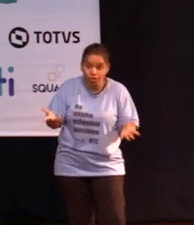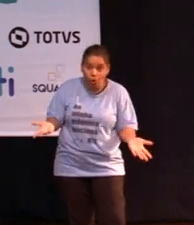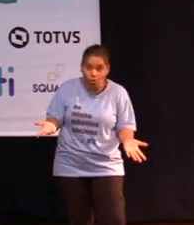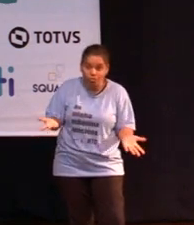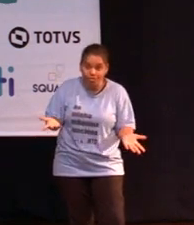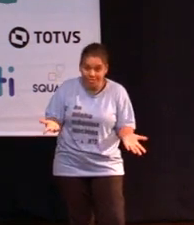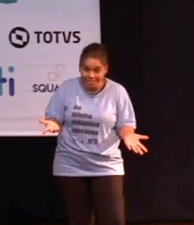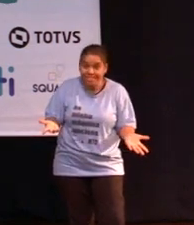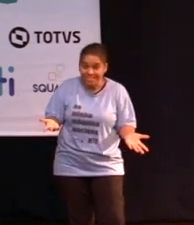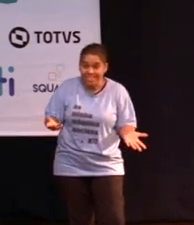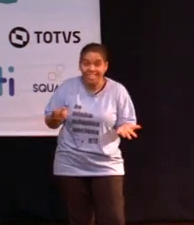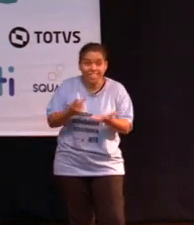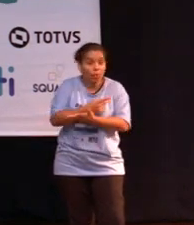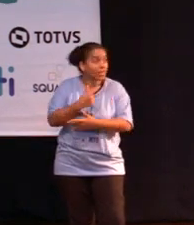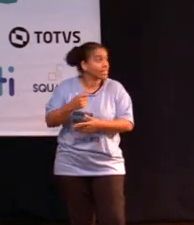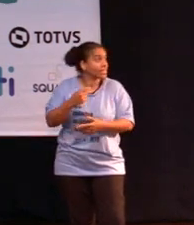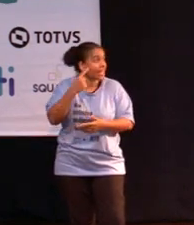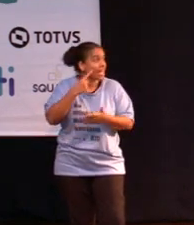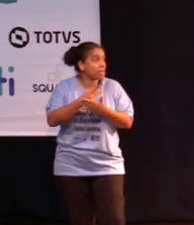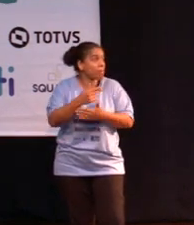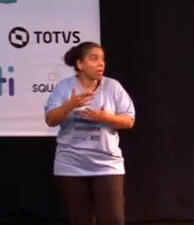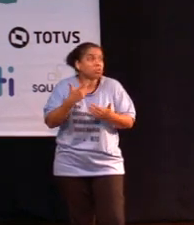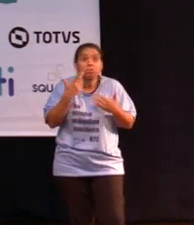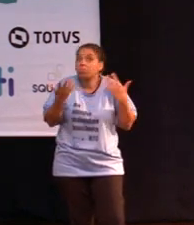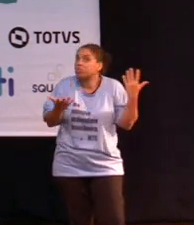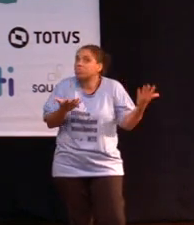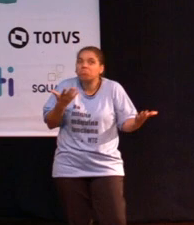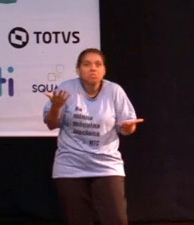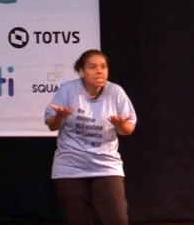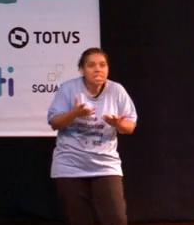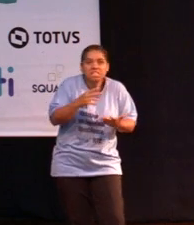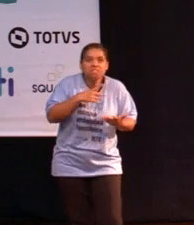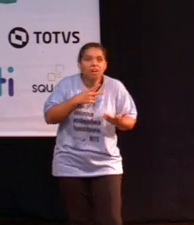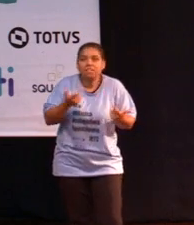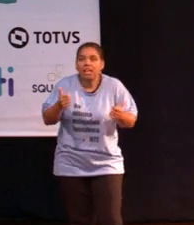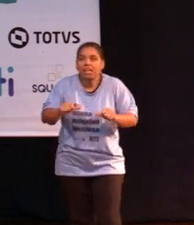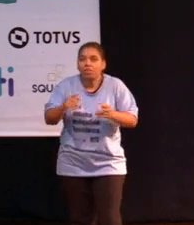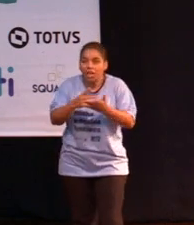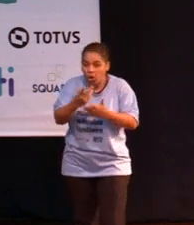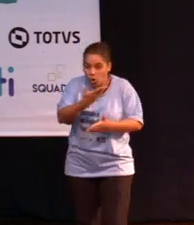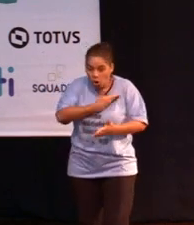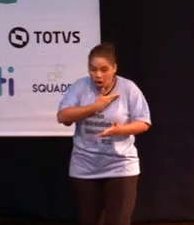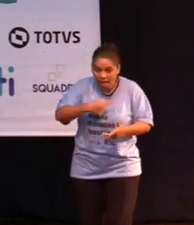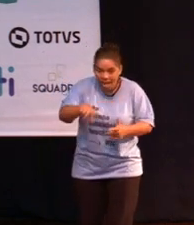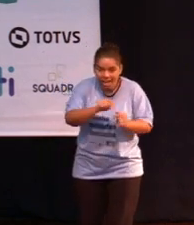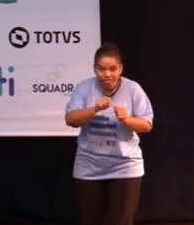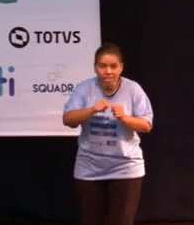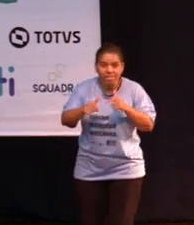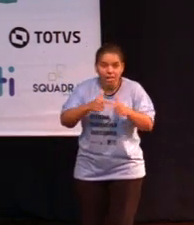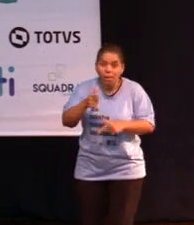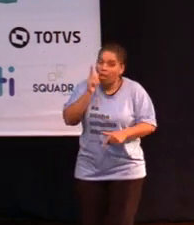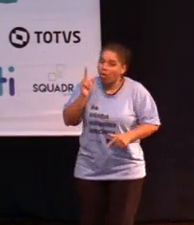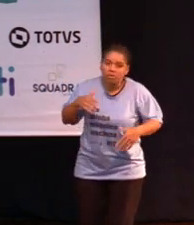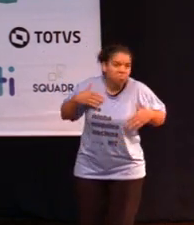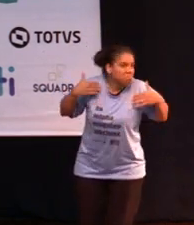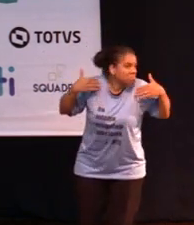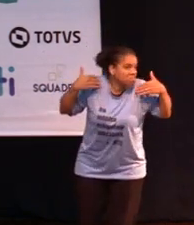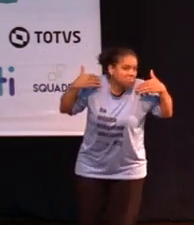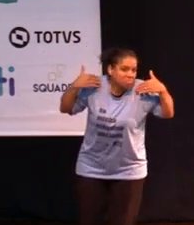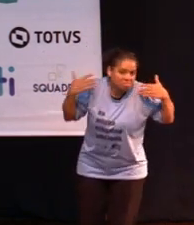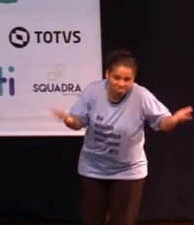vai ter impacto na no ambiente não faço ideia isso vai ter impacto do que o colega fez o trabalho ontem não faz idéia